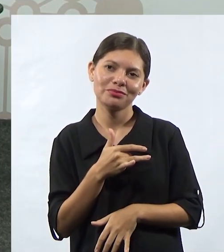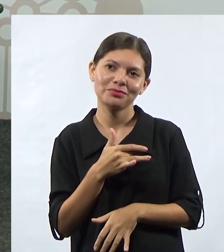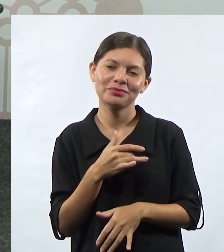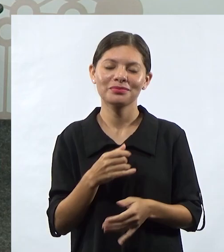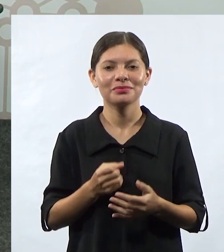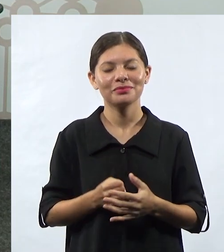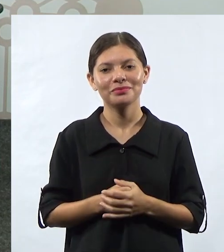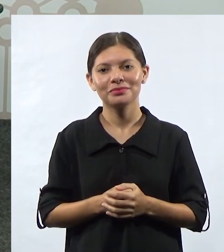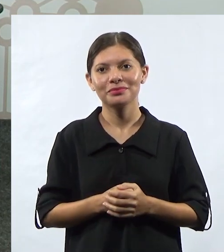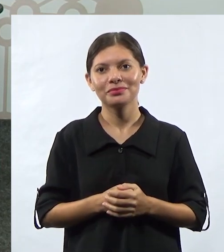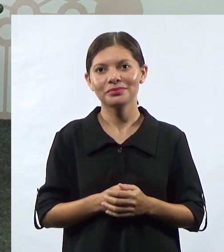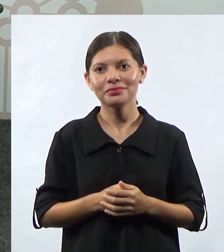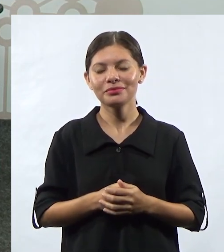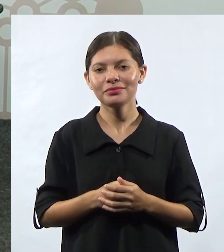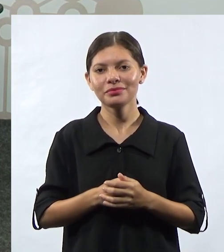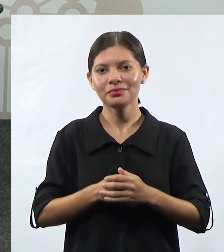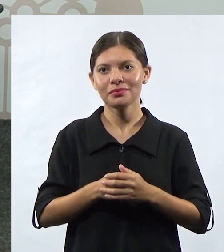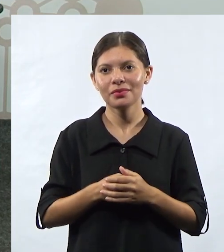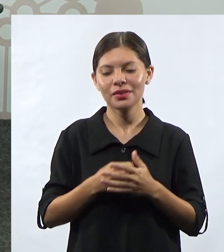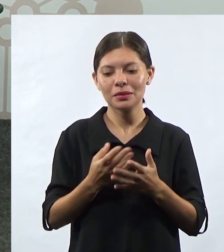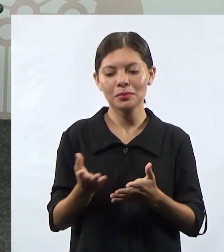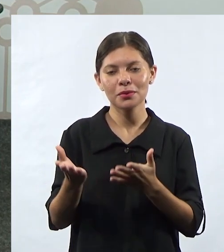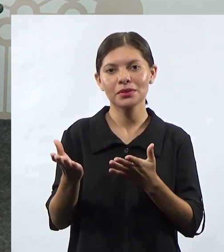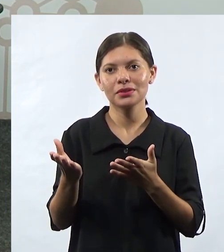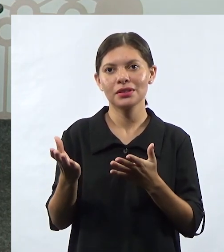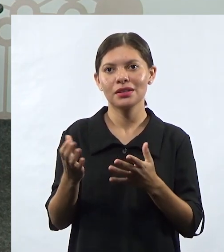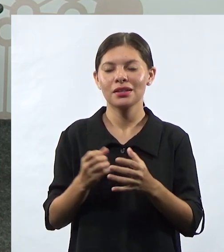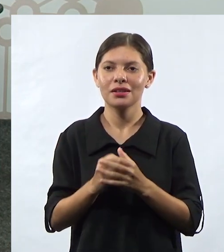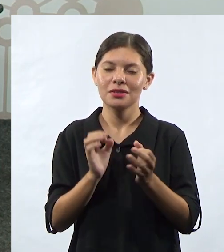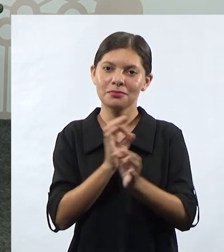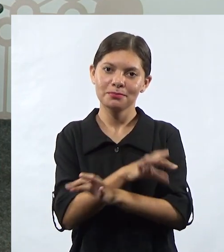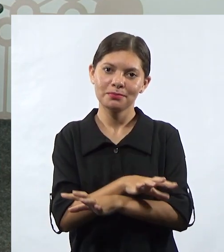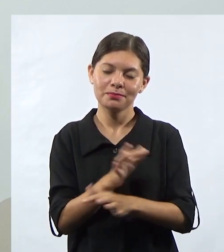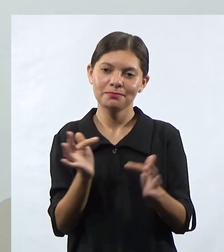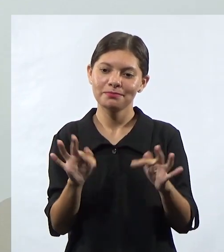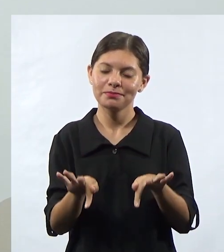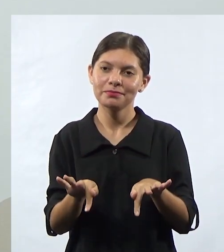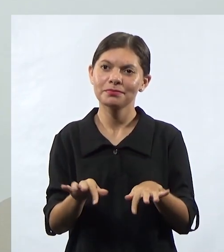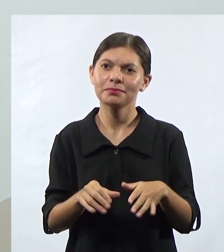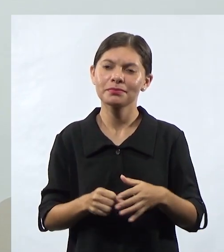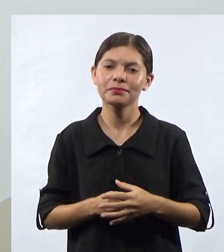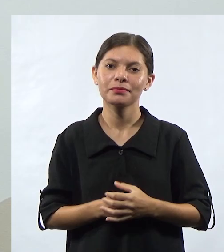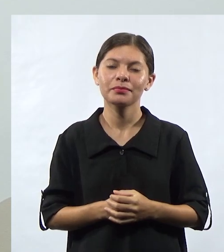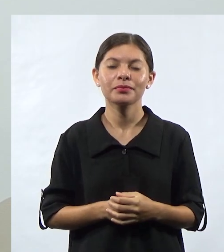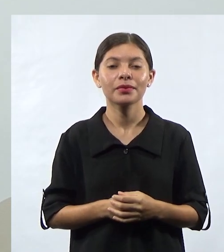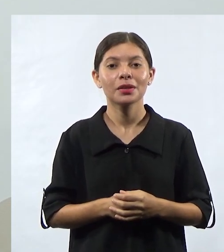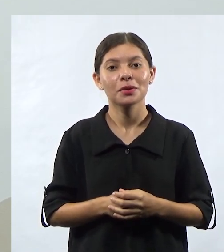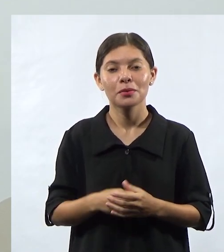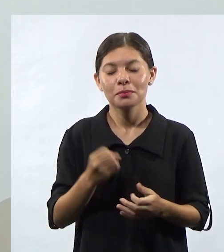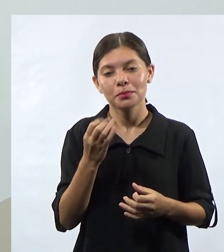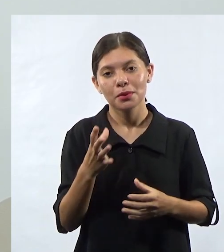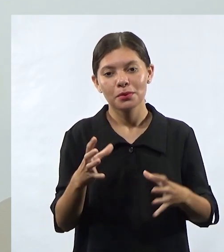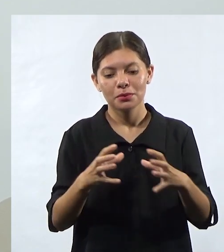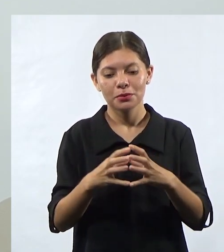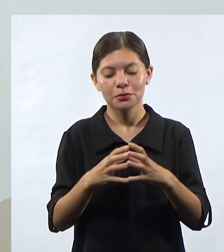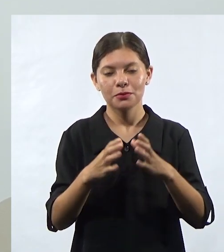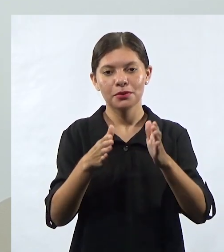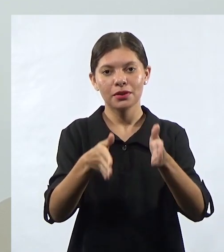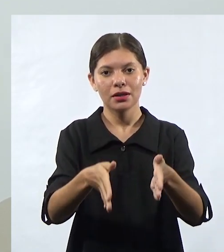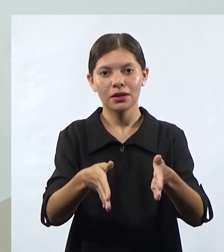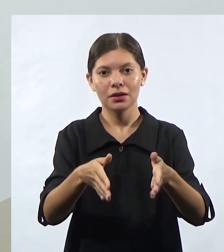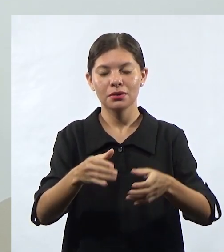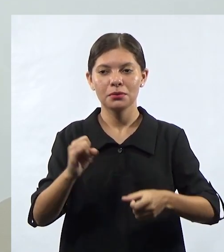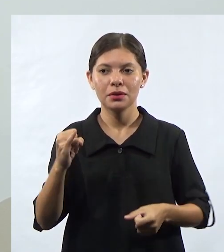você possa aí, né, dar suas contribuições finais, professor. Bom, o grupo focal ele é um excelente